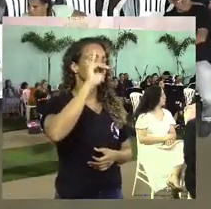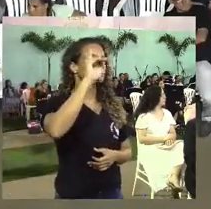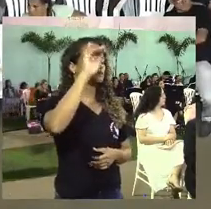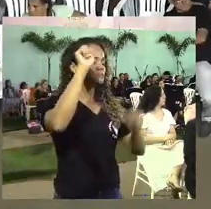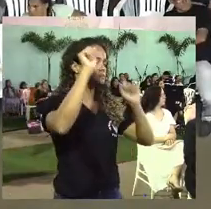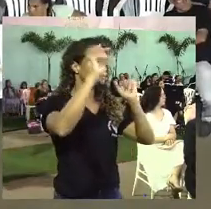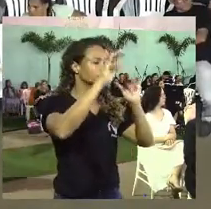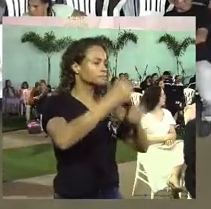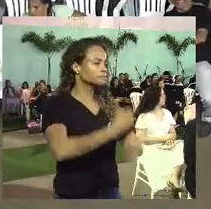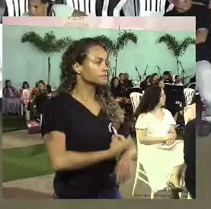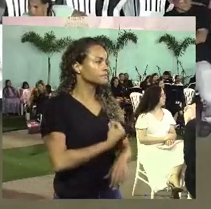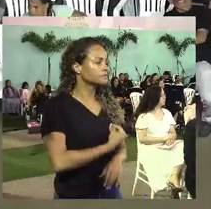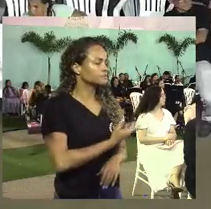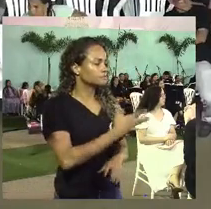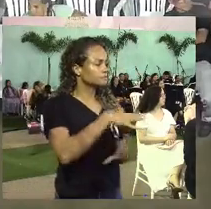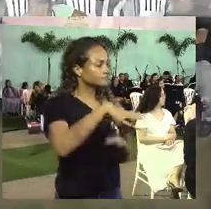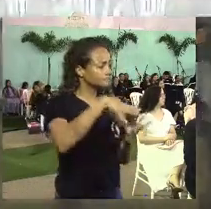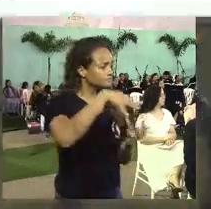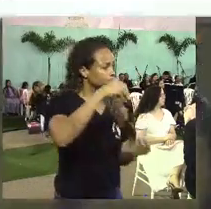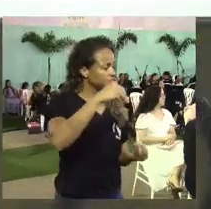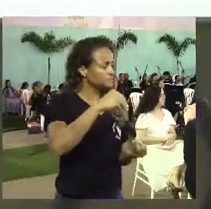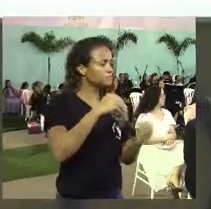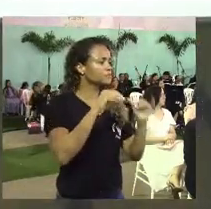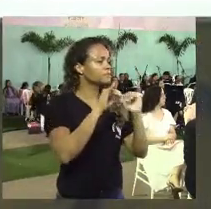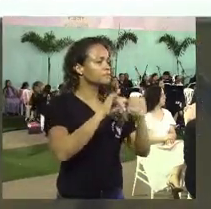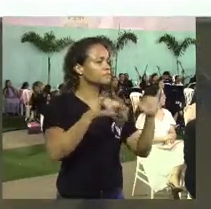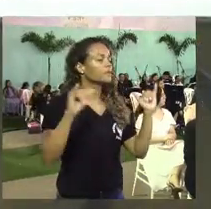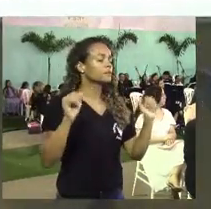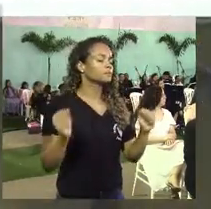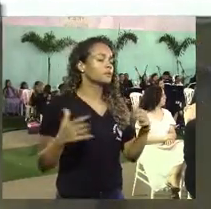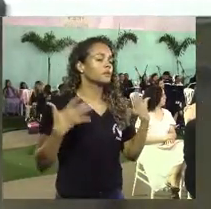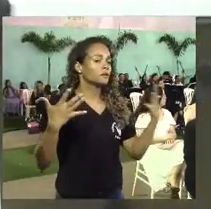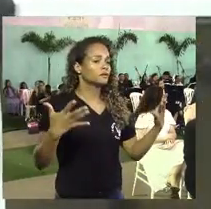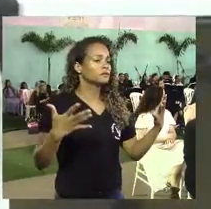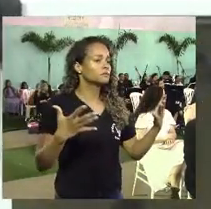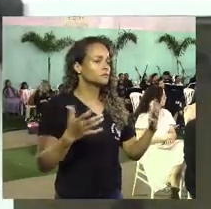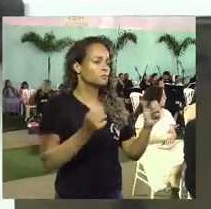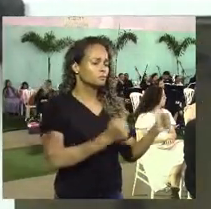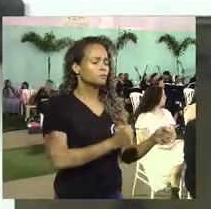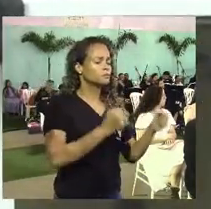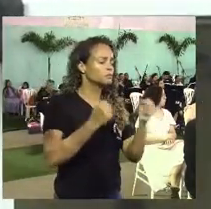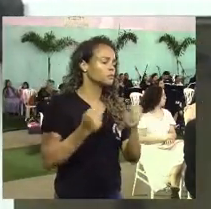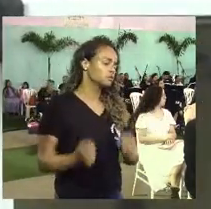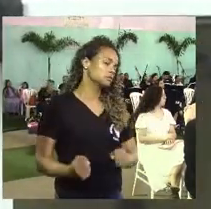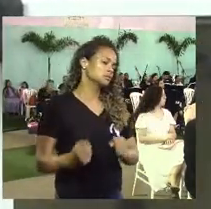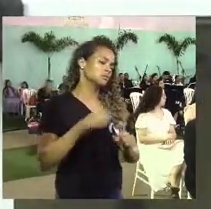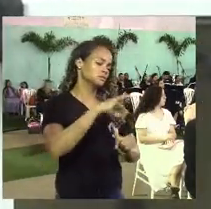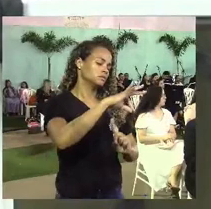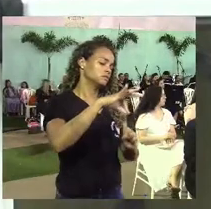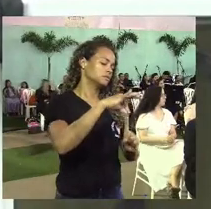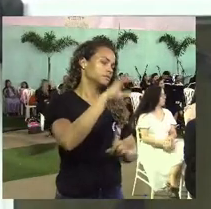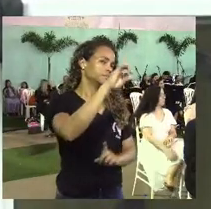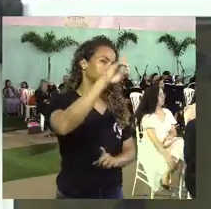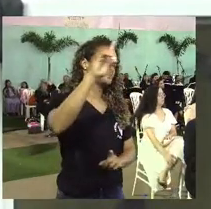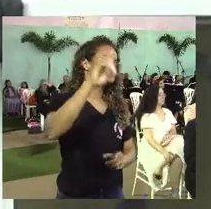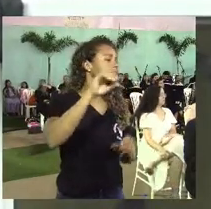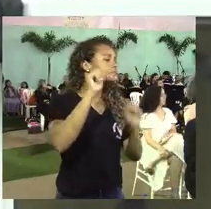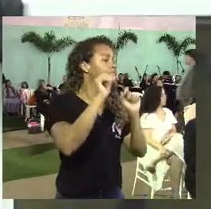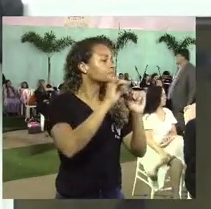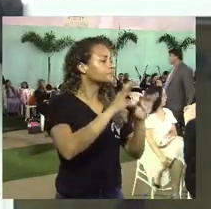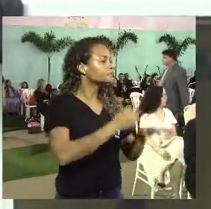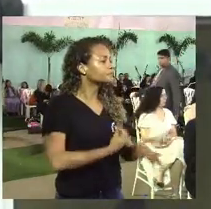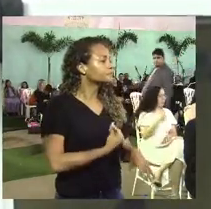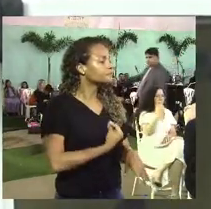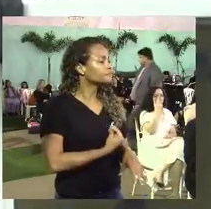declarar a vida sobre a bênçãos sobre esta alma Quero declarar o teu Milagre o teu poder a tua unção vou abençoando esta vida